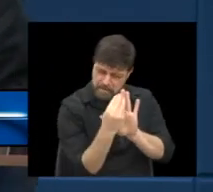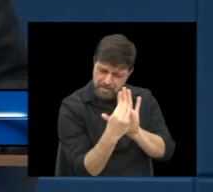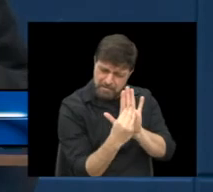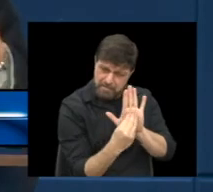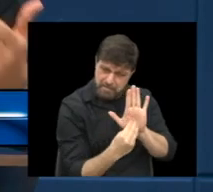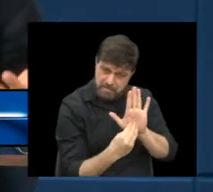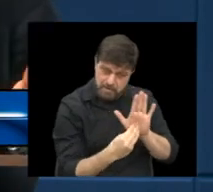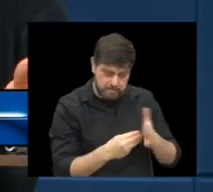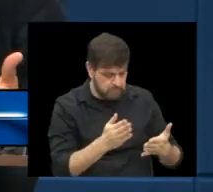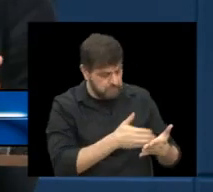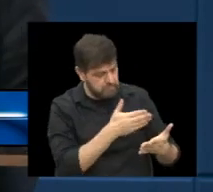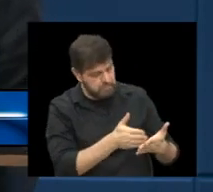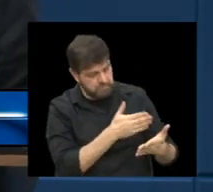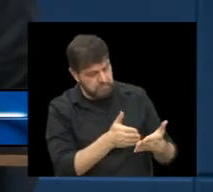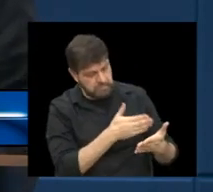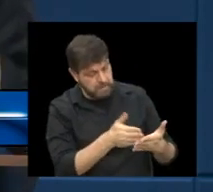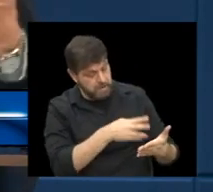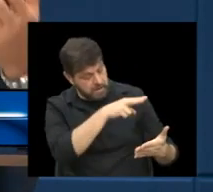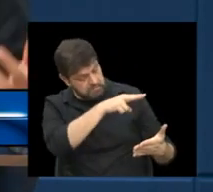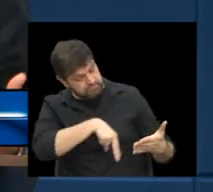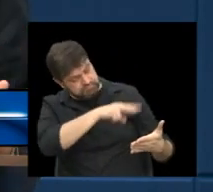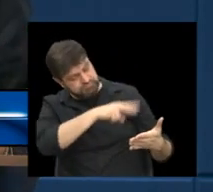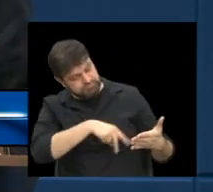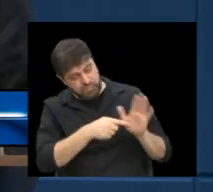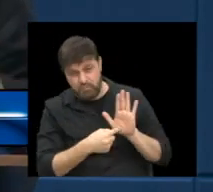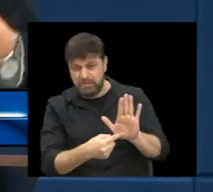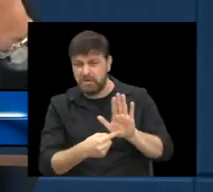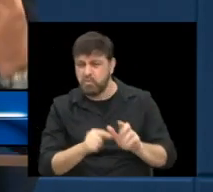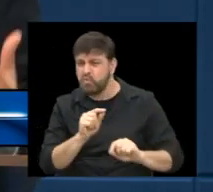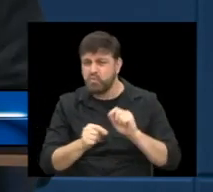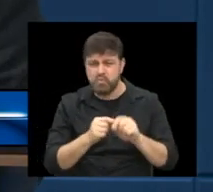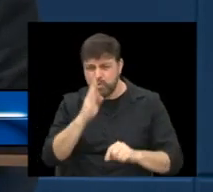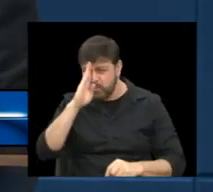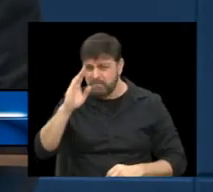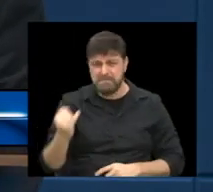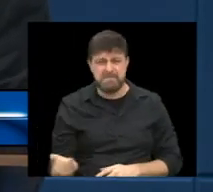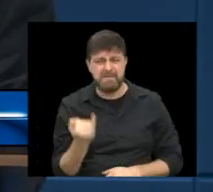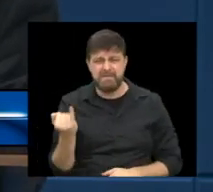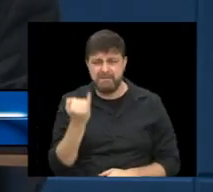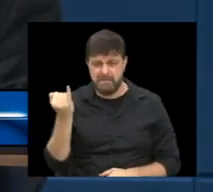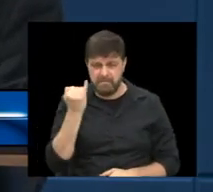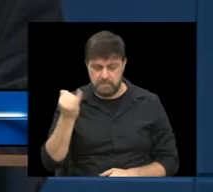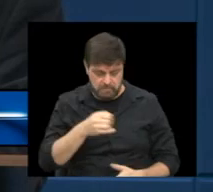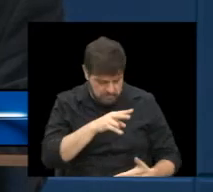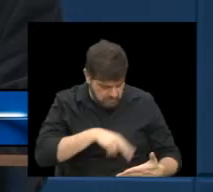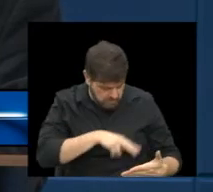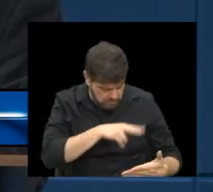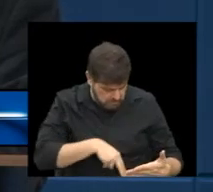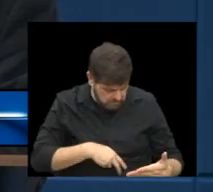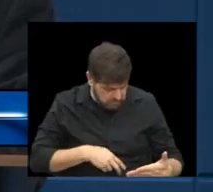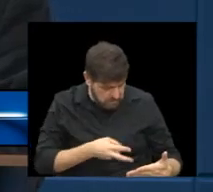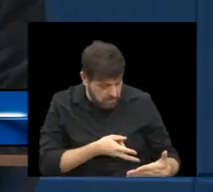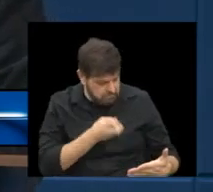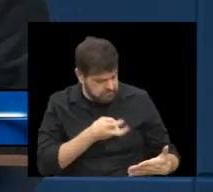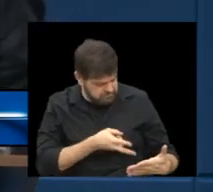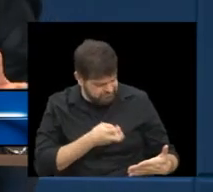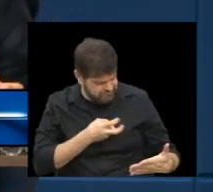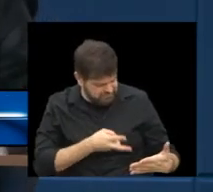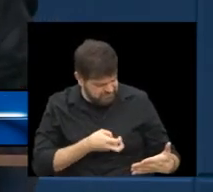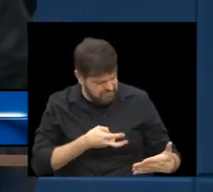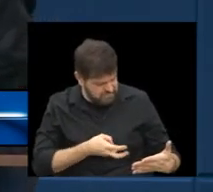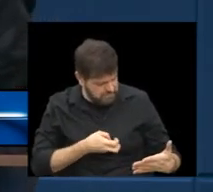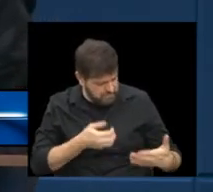registrando os pontos mais importantes, mais relevantes, com destaques especiais, e